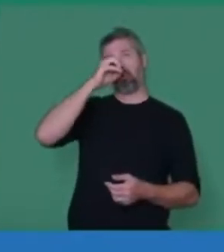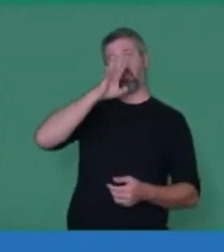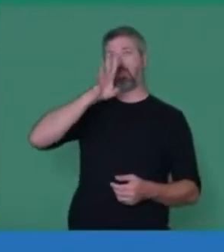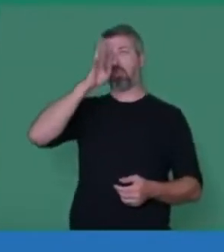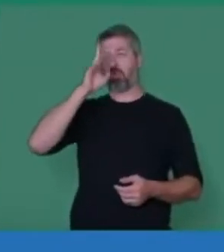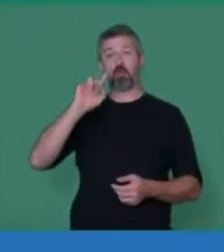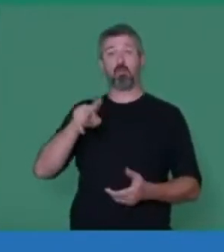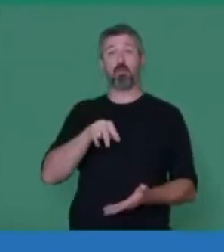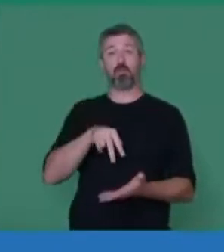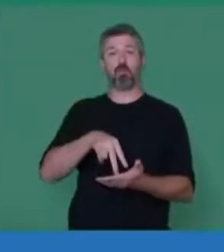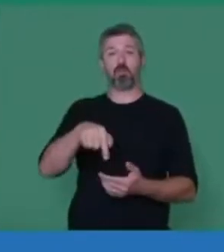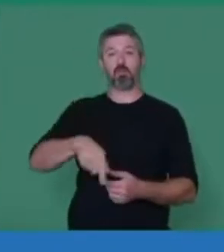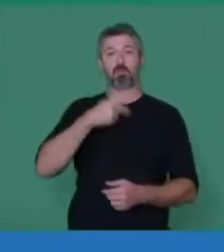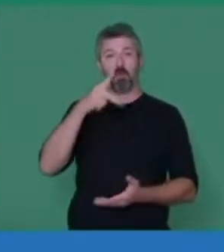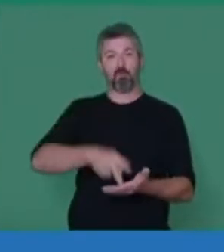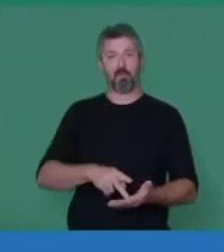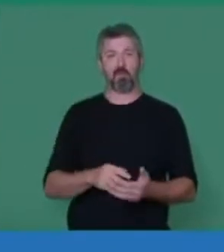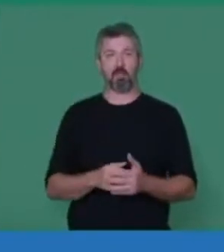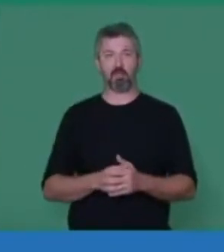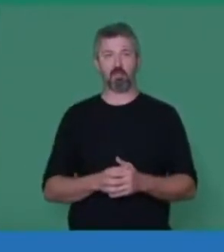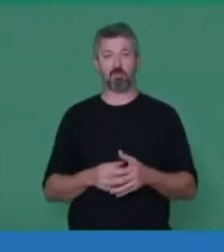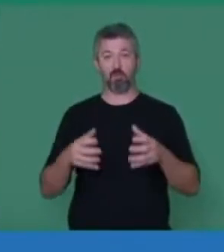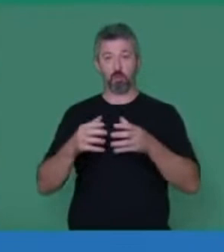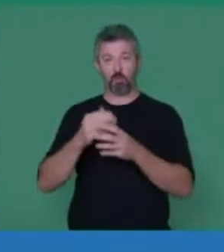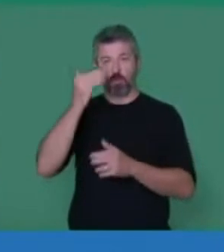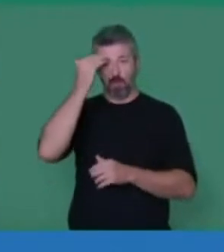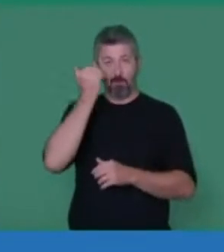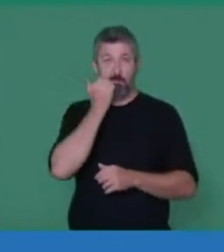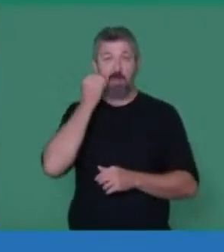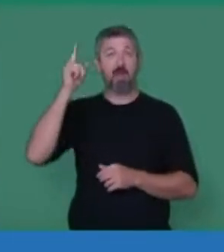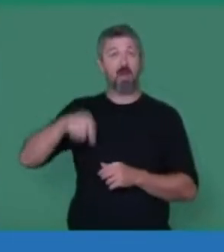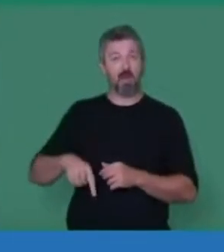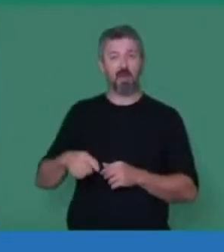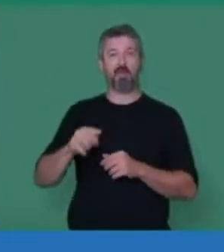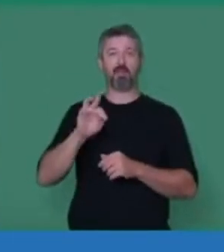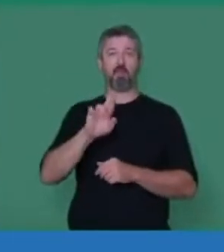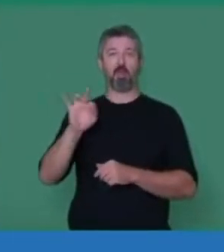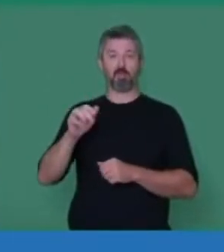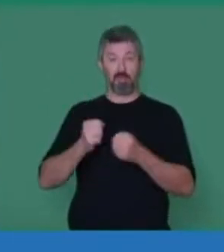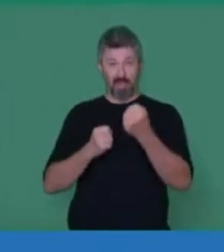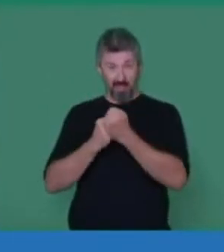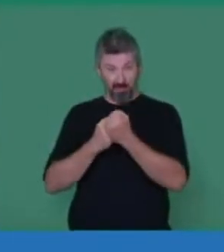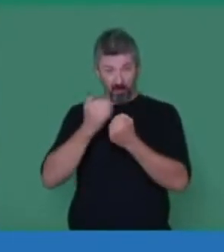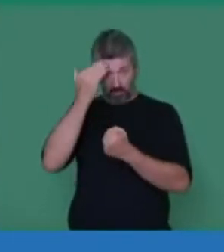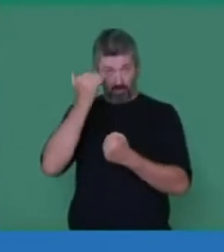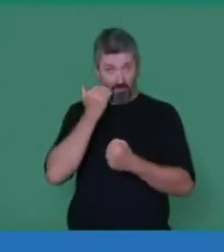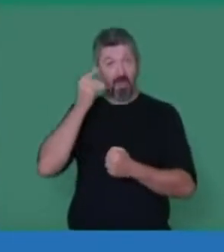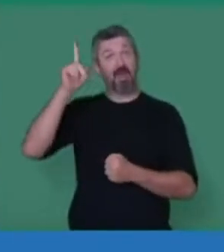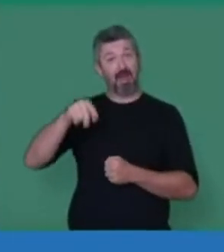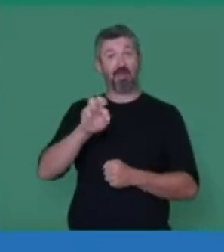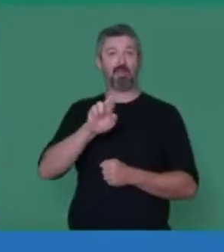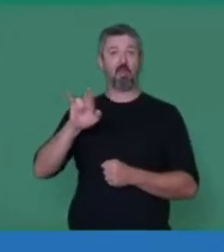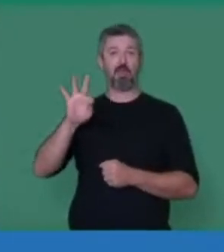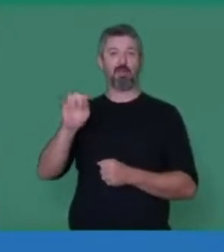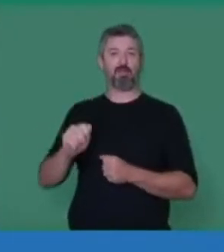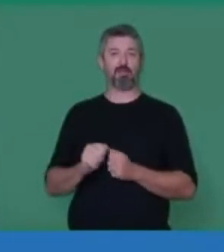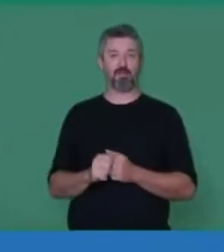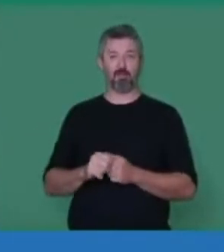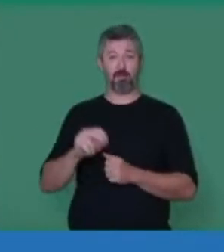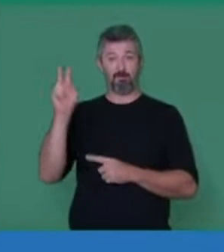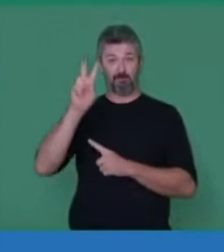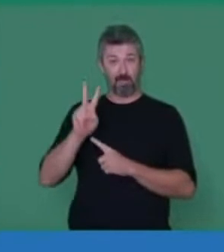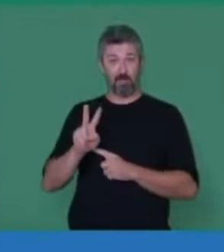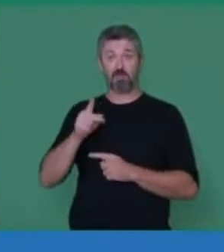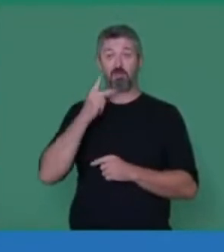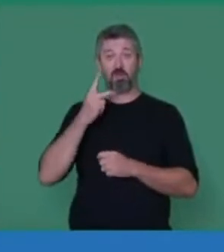subir aqui na tribuna e falar a verdade. Que grupo Hamas é terrorista. Que quem apoia o Hamas é terrorista. Que a Venezuela acabou de